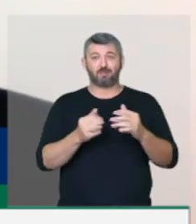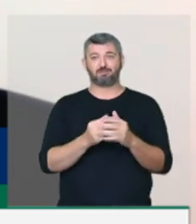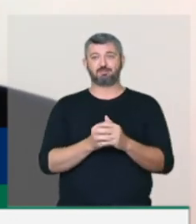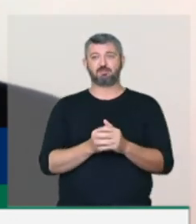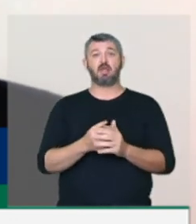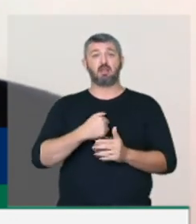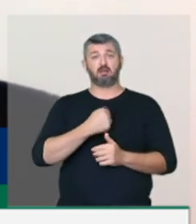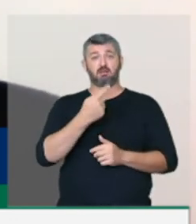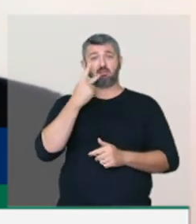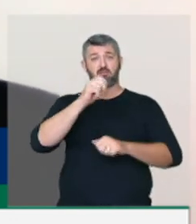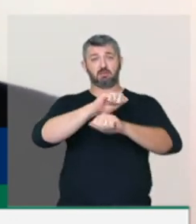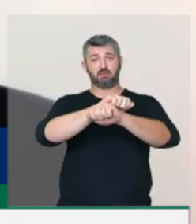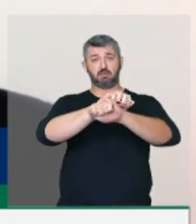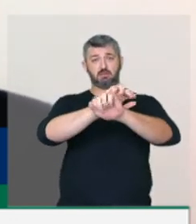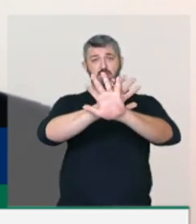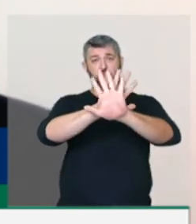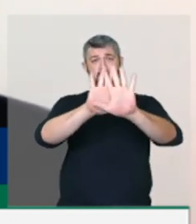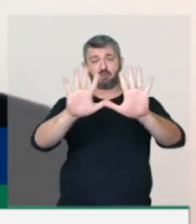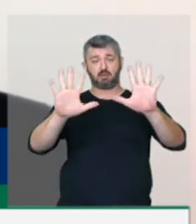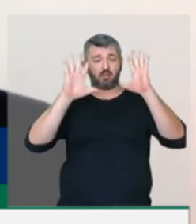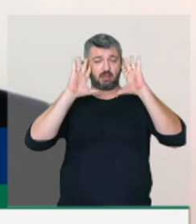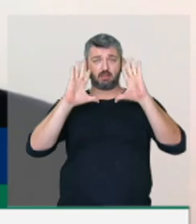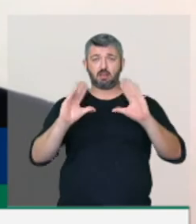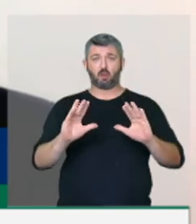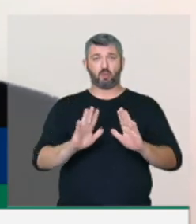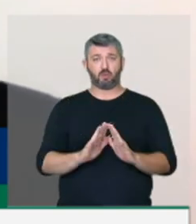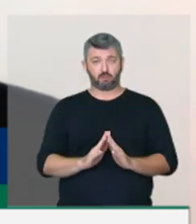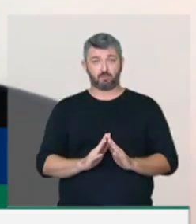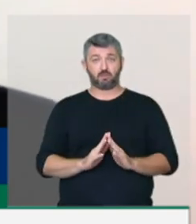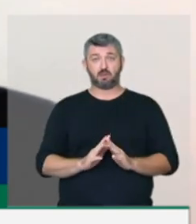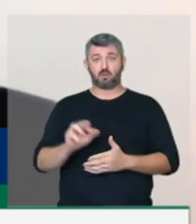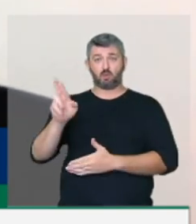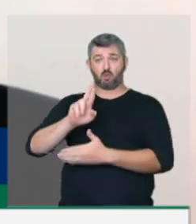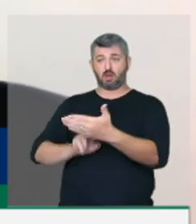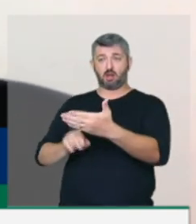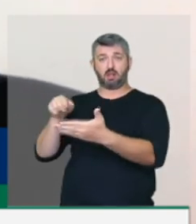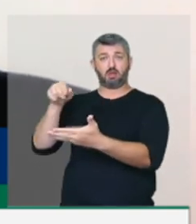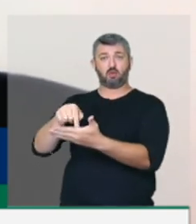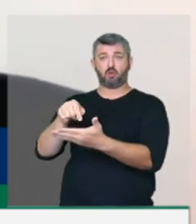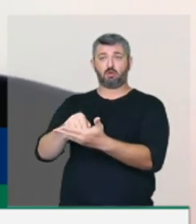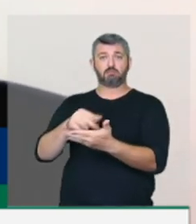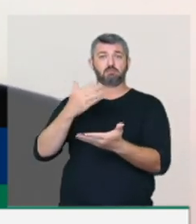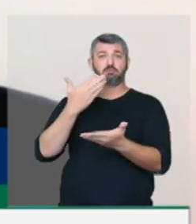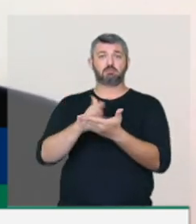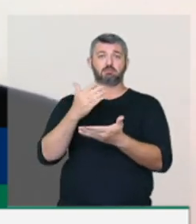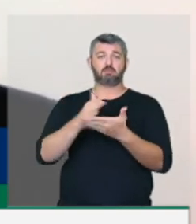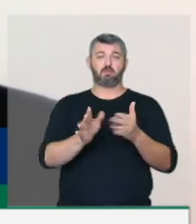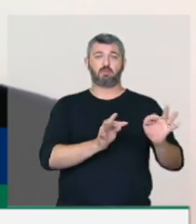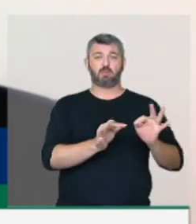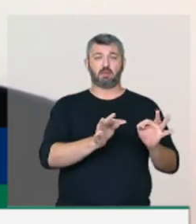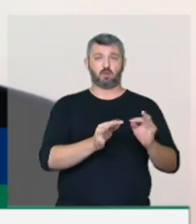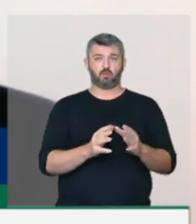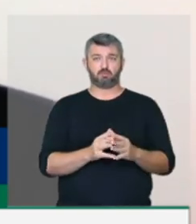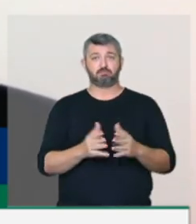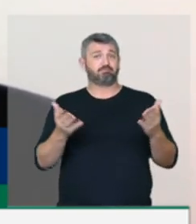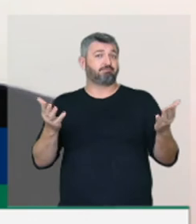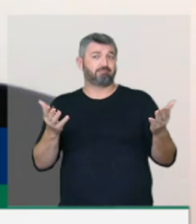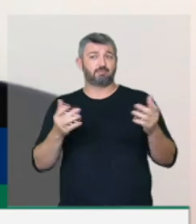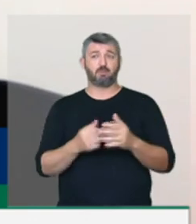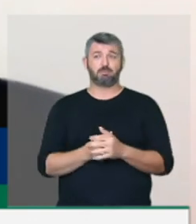posso categoricamente afirmar que o relatório ele é distante dos critérios técnicos e, portanto,